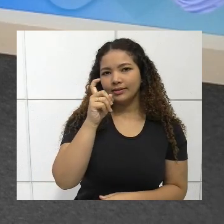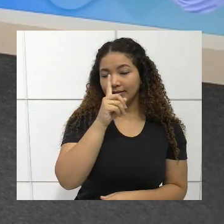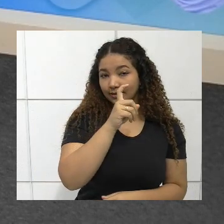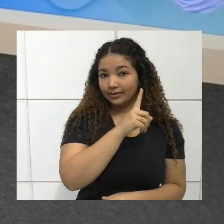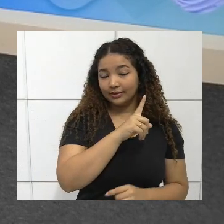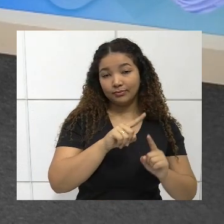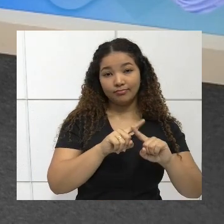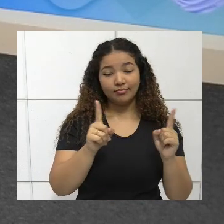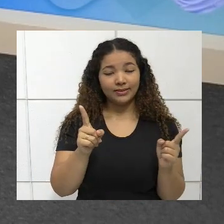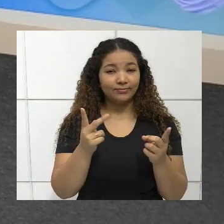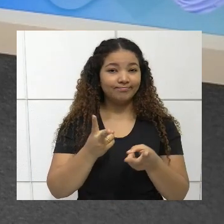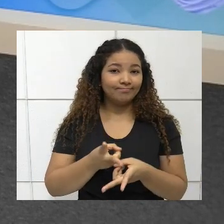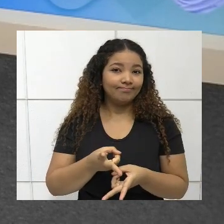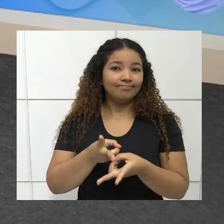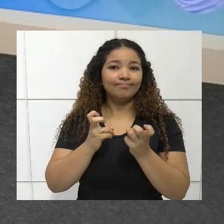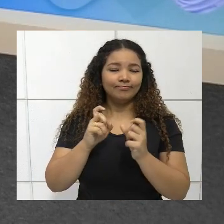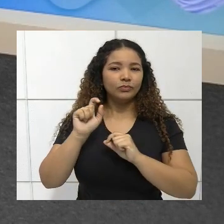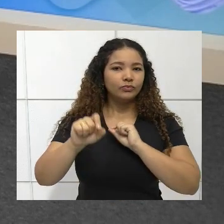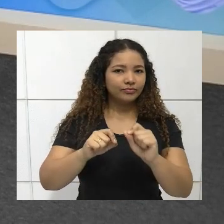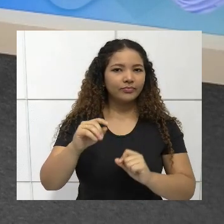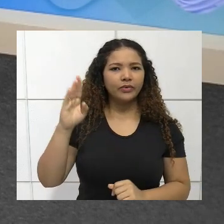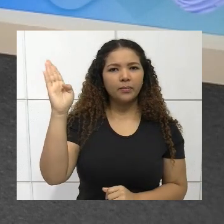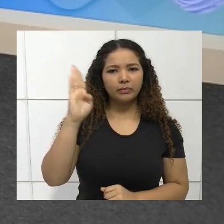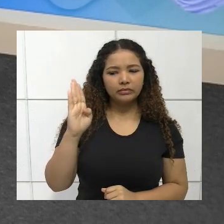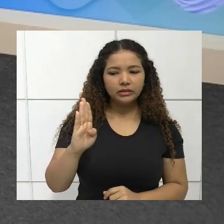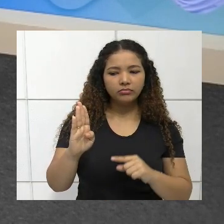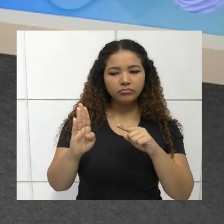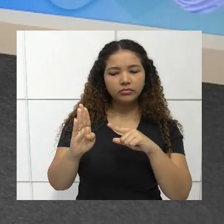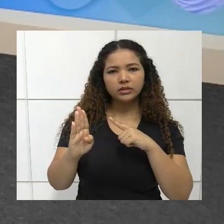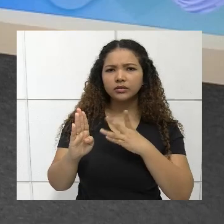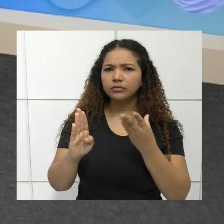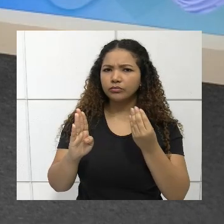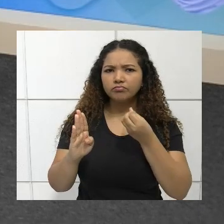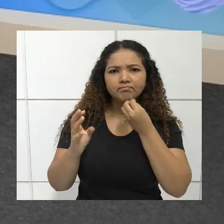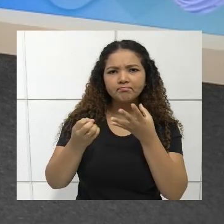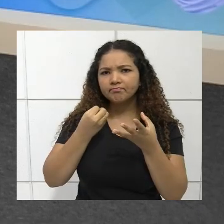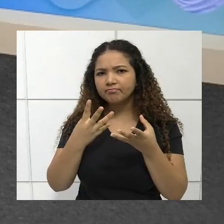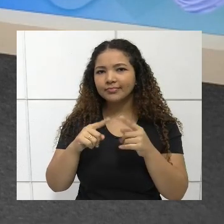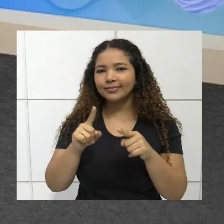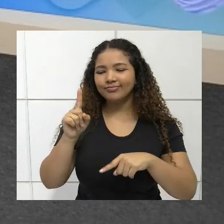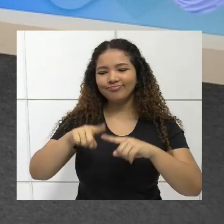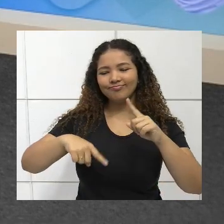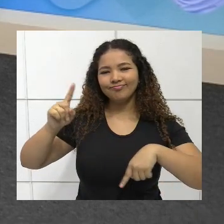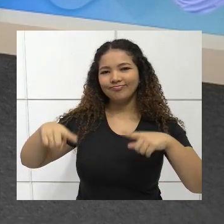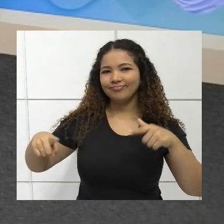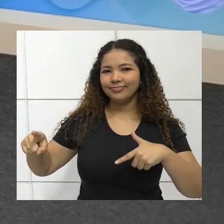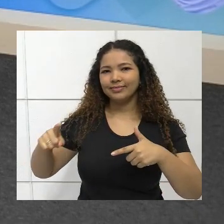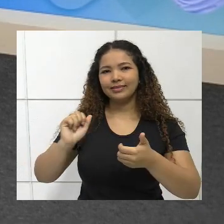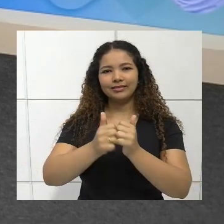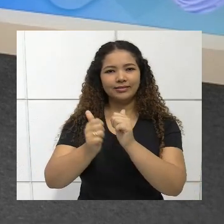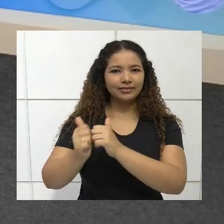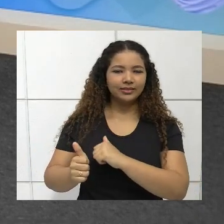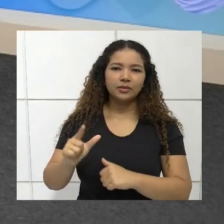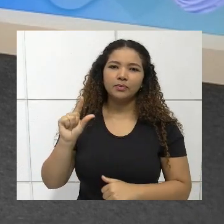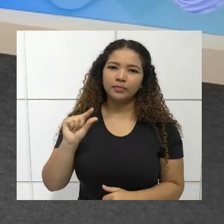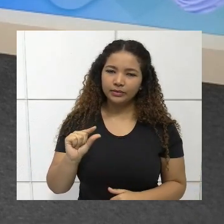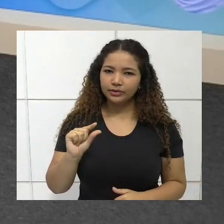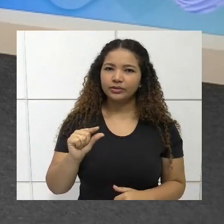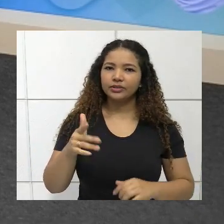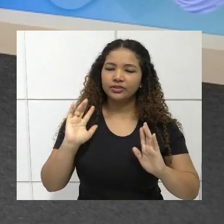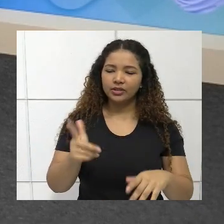que se percebe é que a seleção tem muito talento, mas pouca variação de jogadas. E isso já